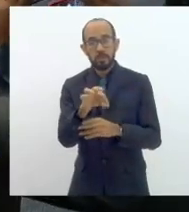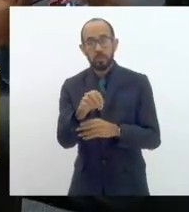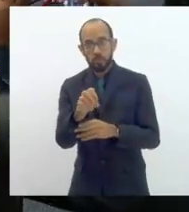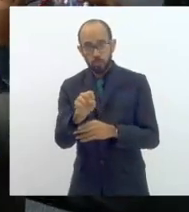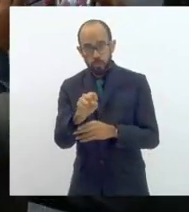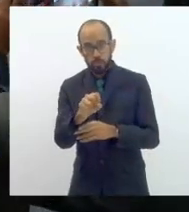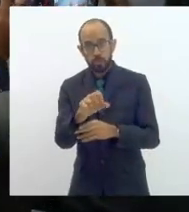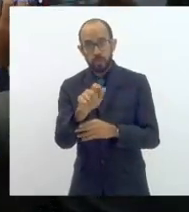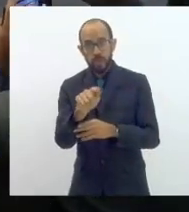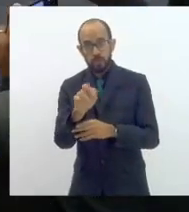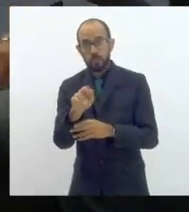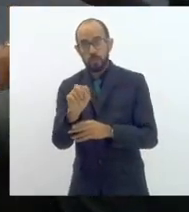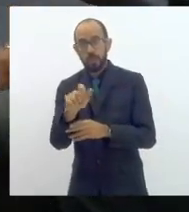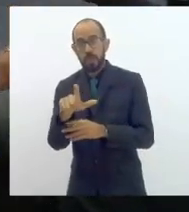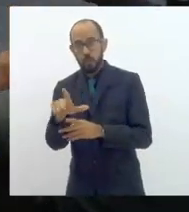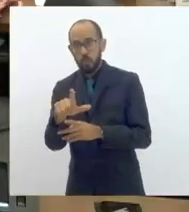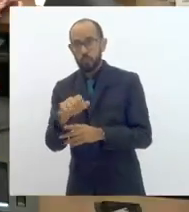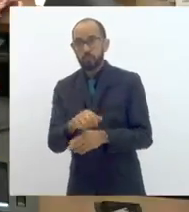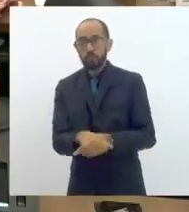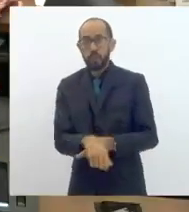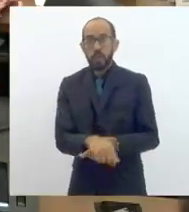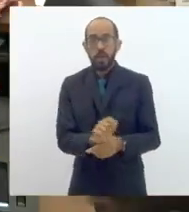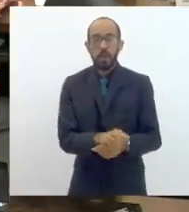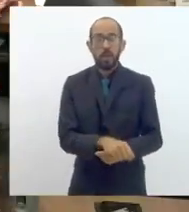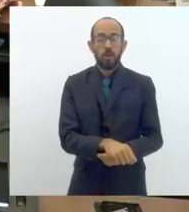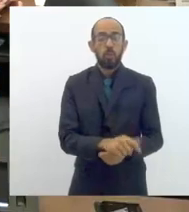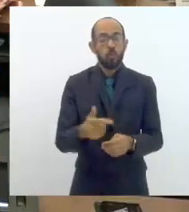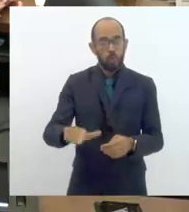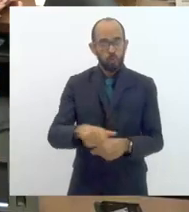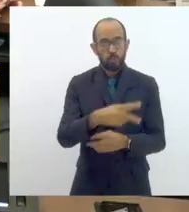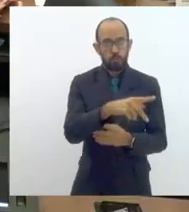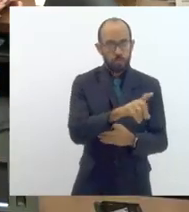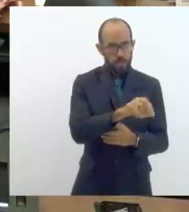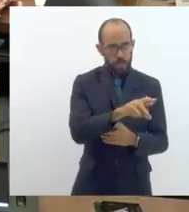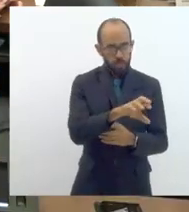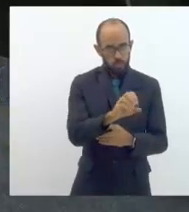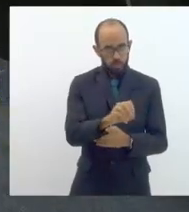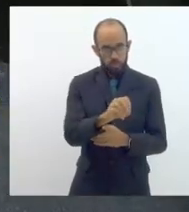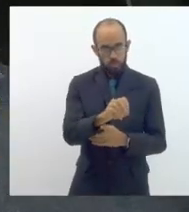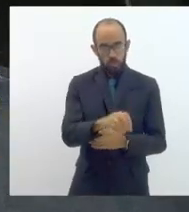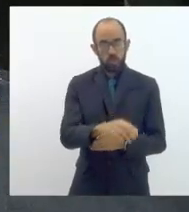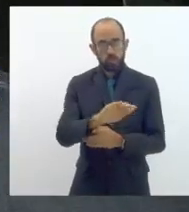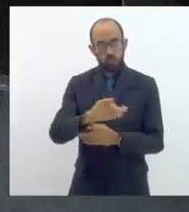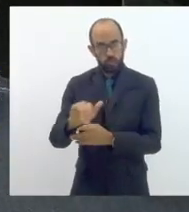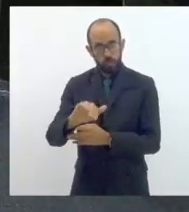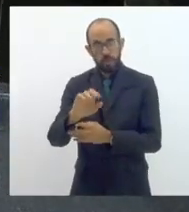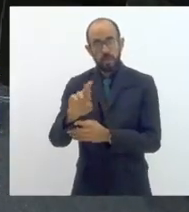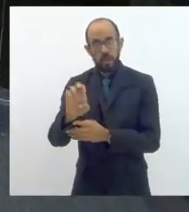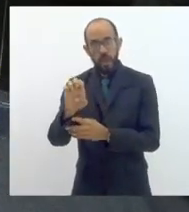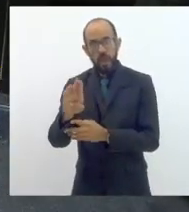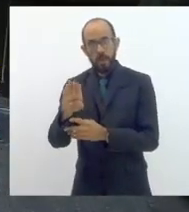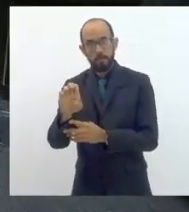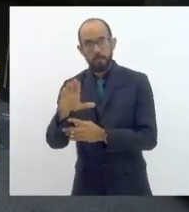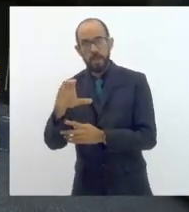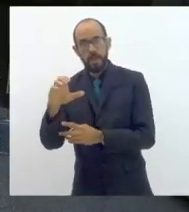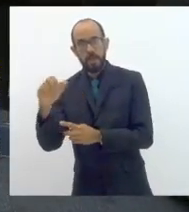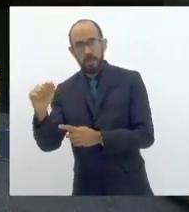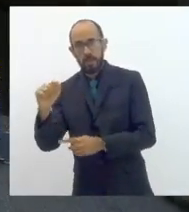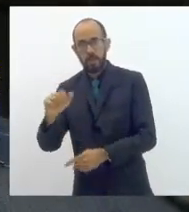Pedro Gabriel Almeida da Silva e Rebeca Vitória Ramos de Paula